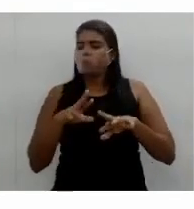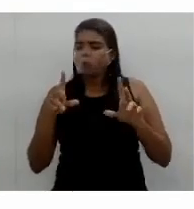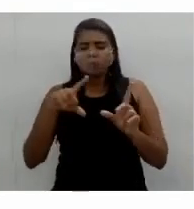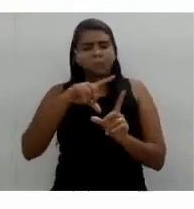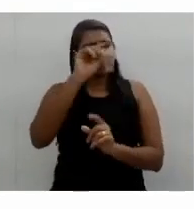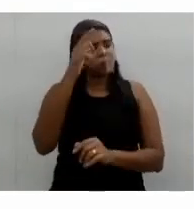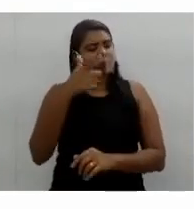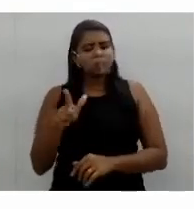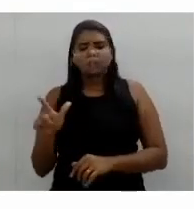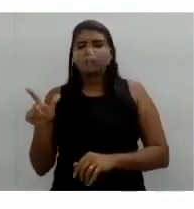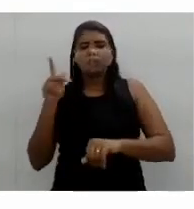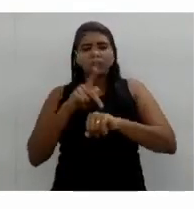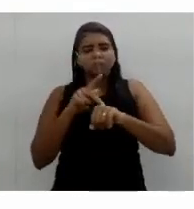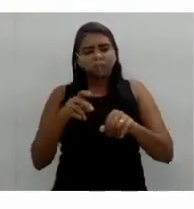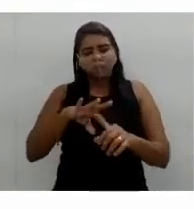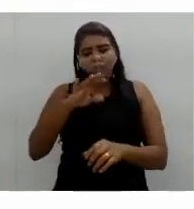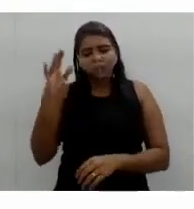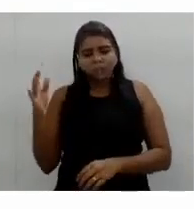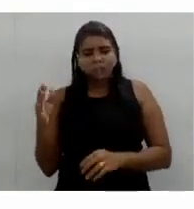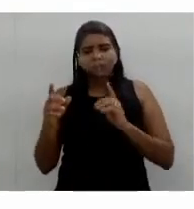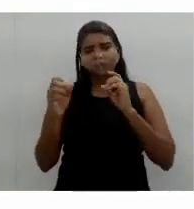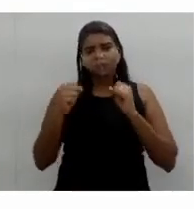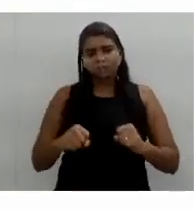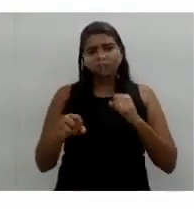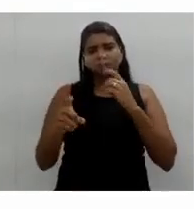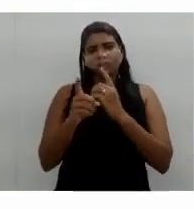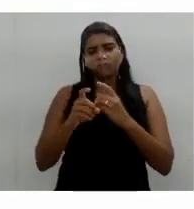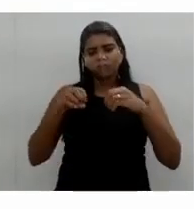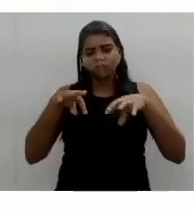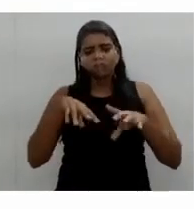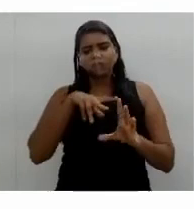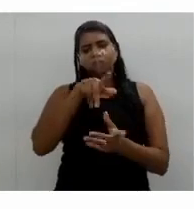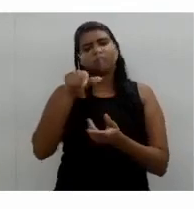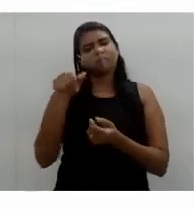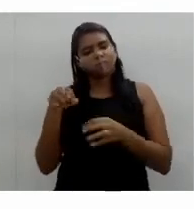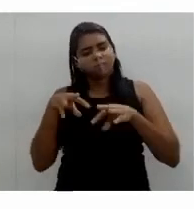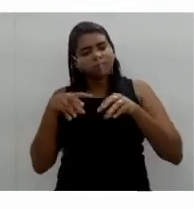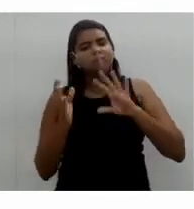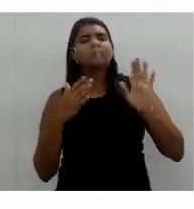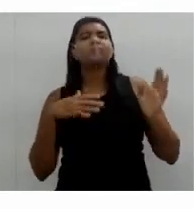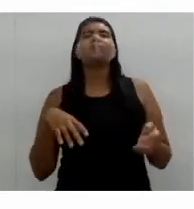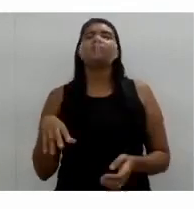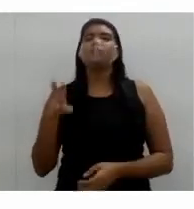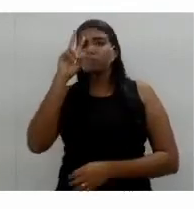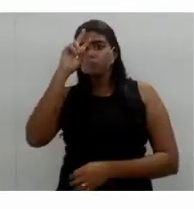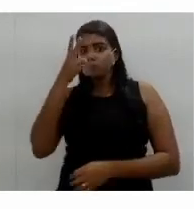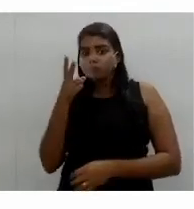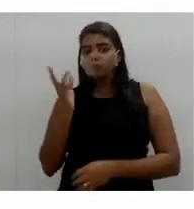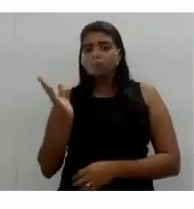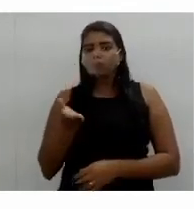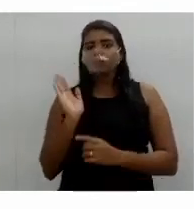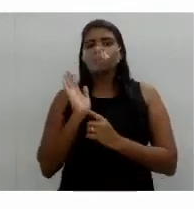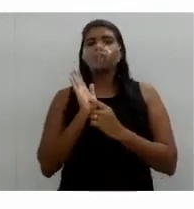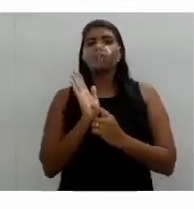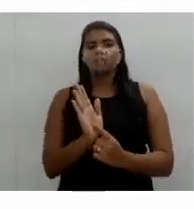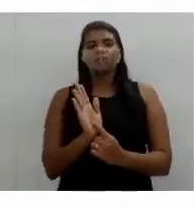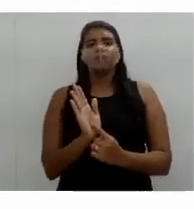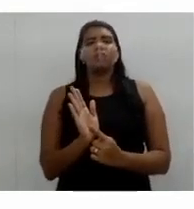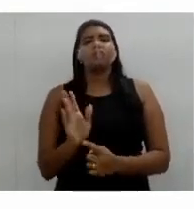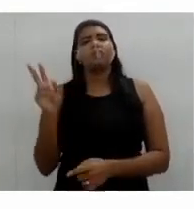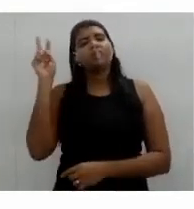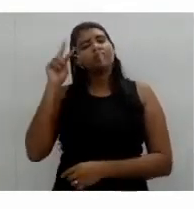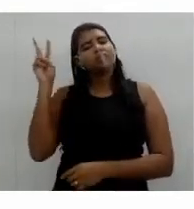tipo de rocha que a gente possa encontrar no nosso planeta Terra. Então, isso aí são fortes evidências, né? Além da